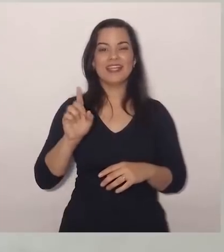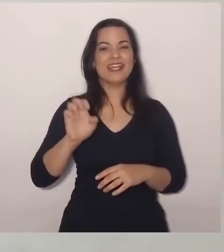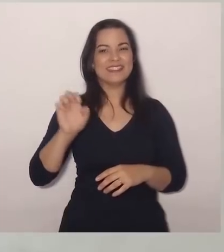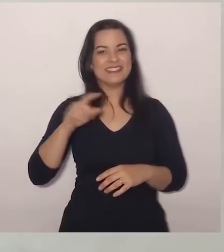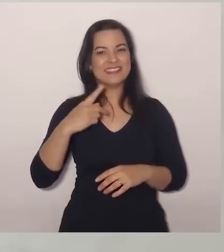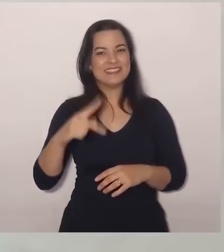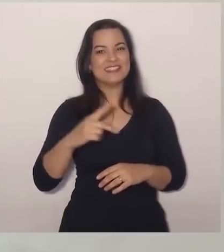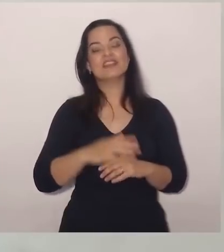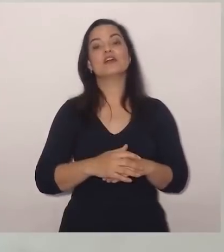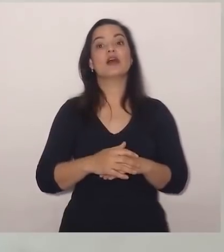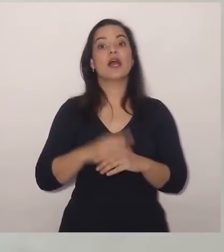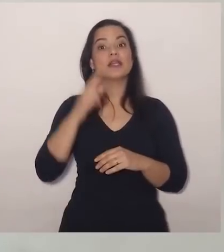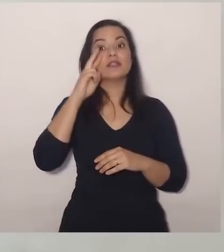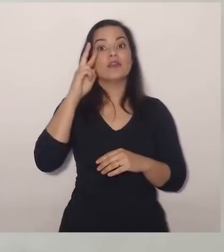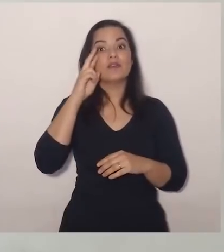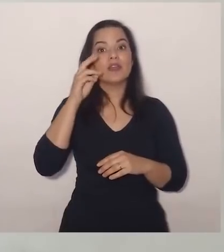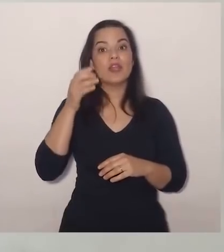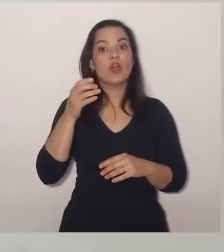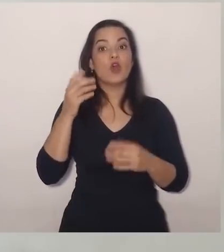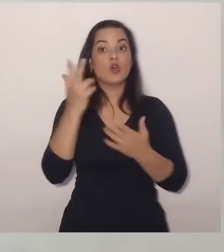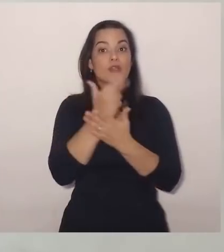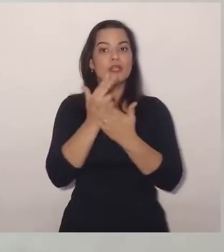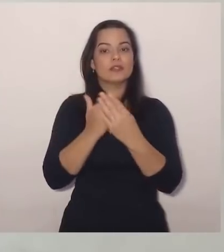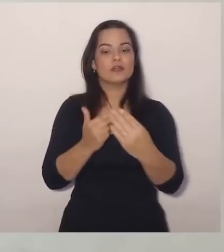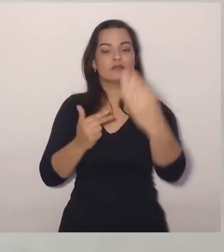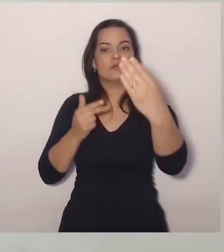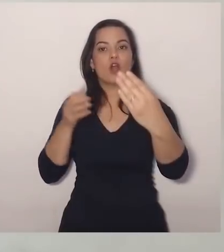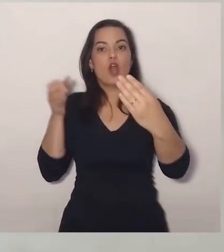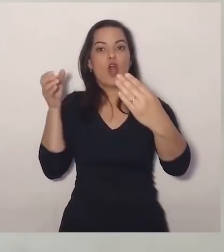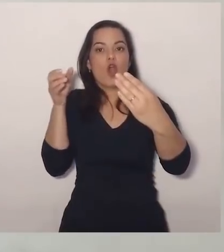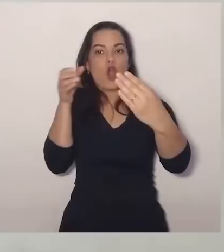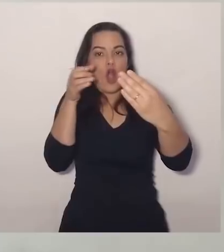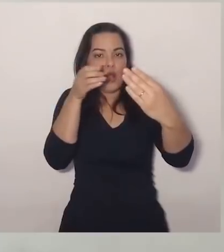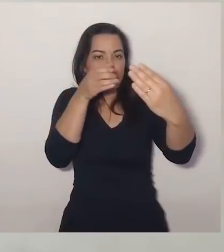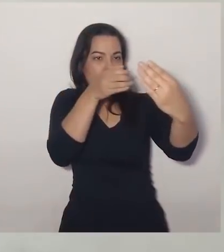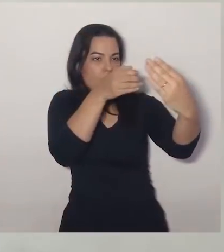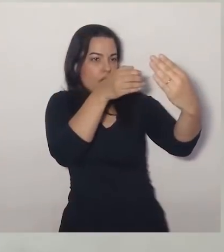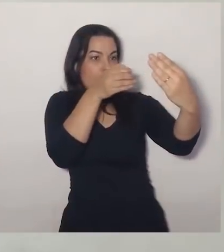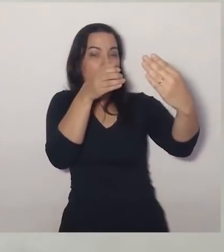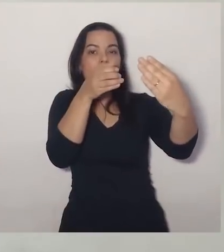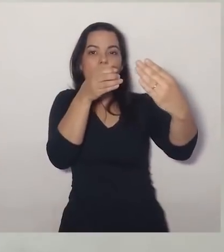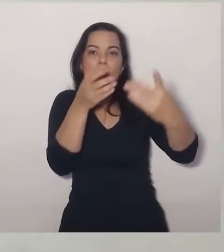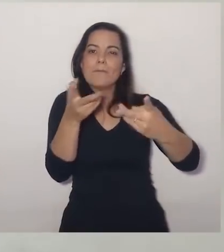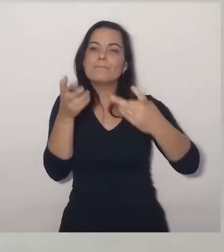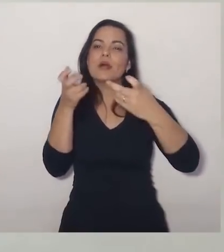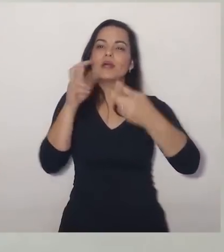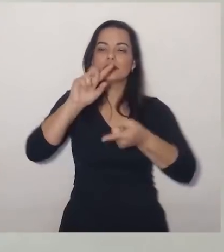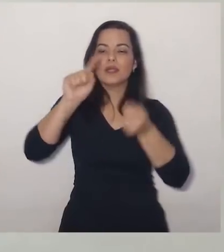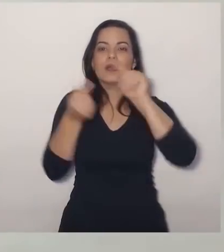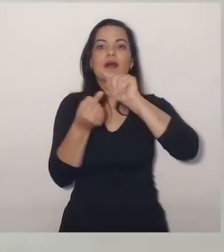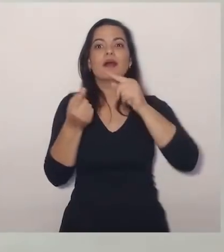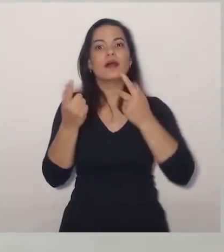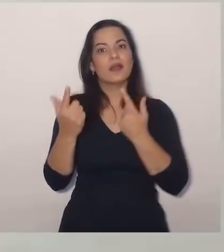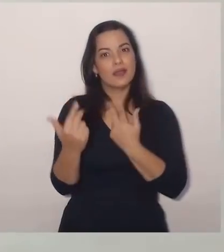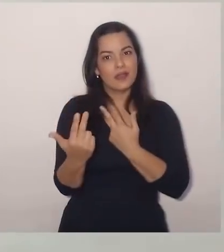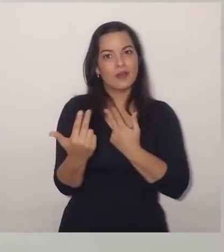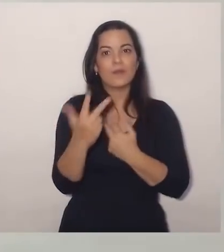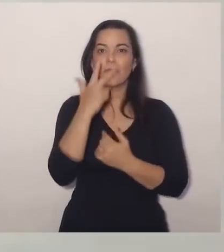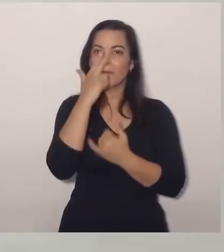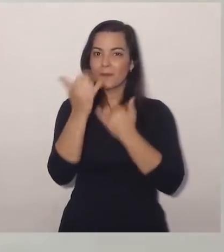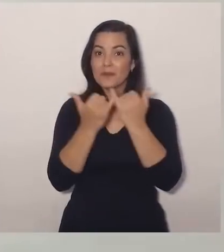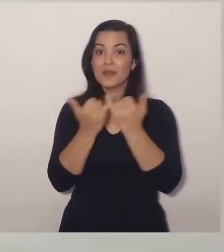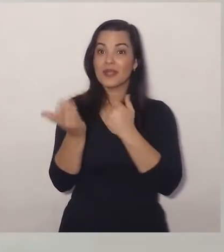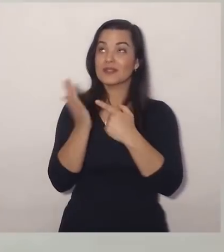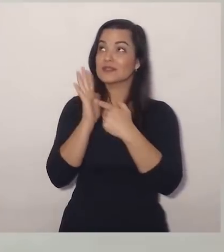seu desenho, você vai ver a seta virada para o lado oposto. Vai ficar mais ou menos como